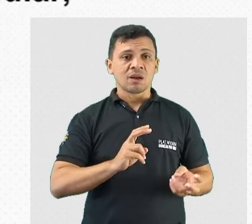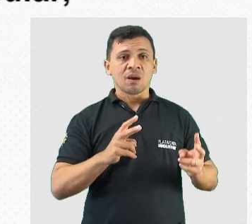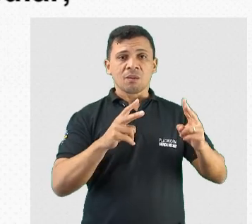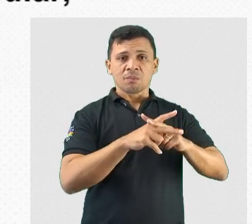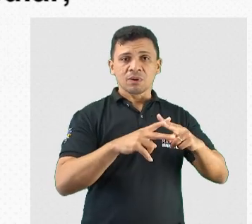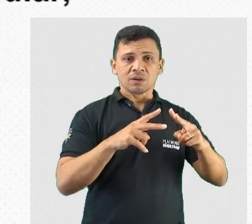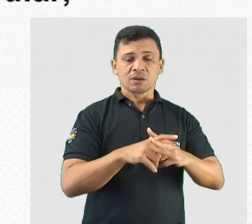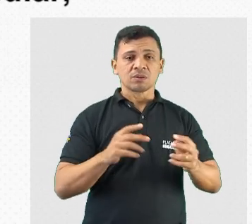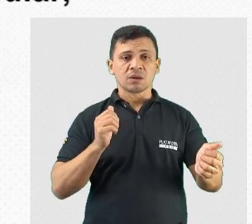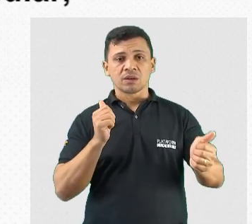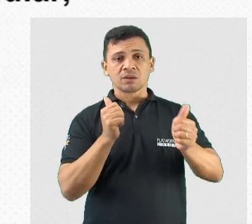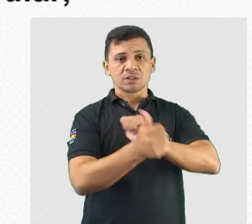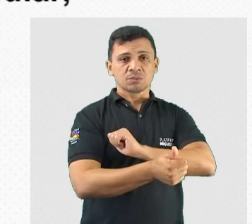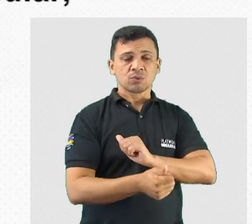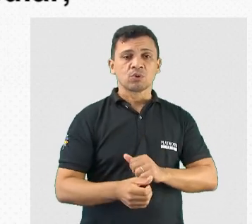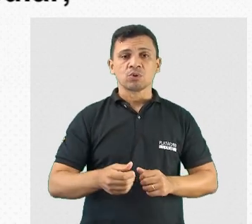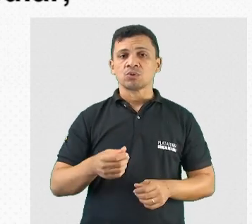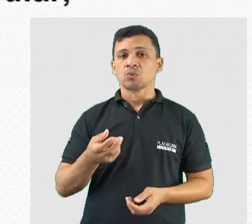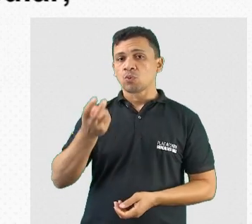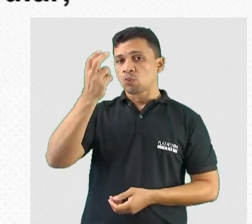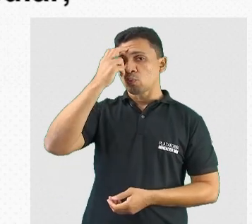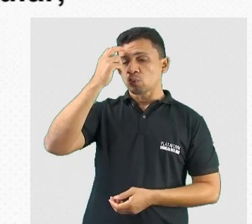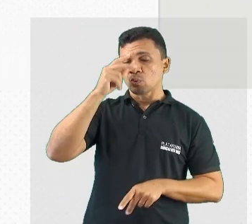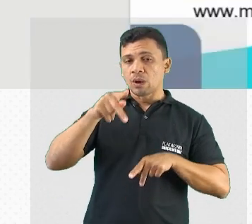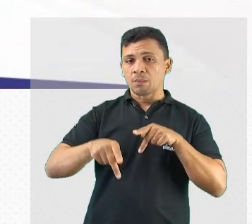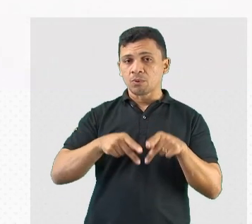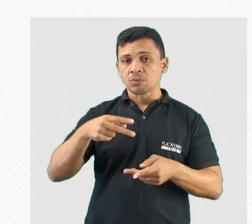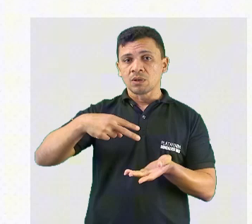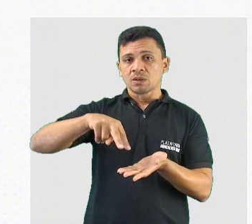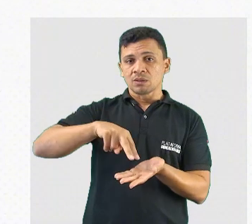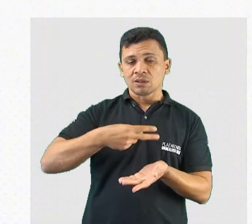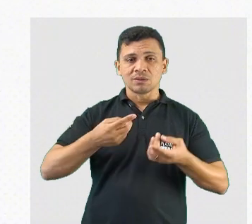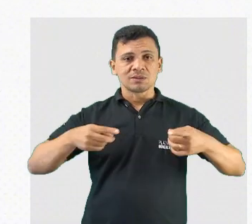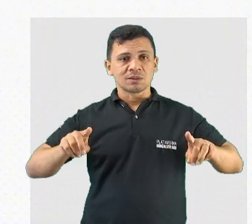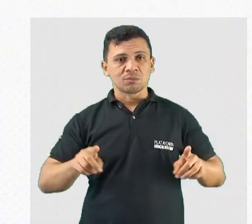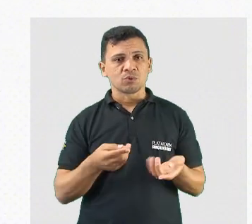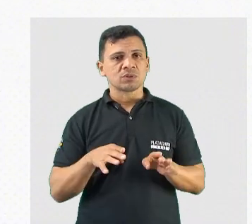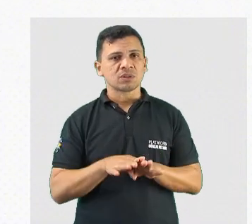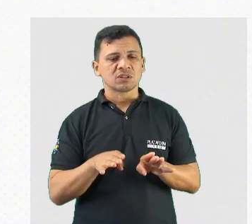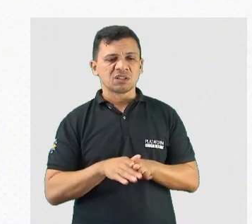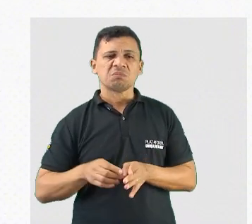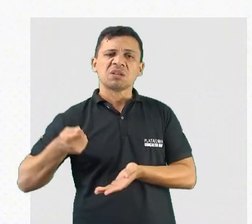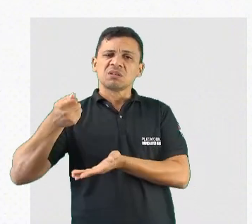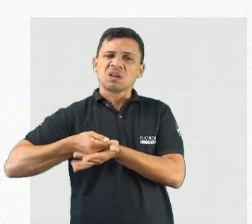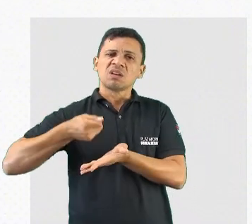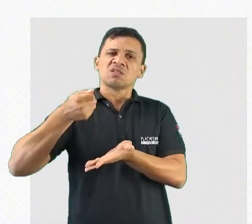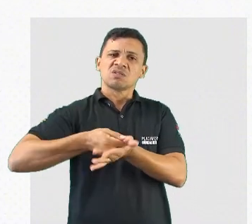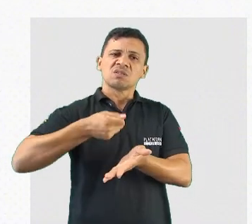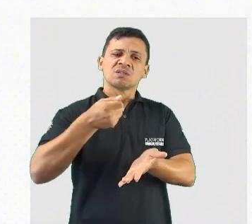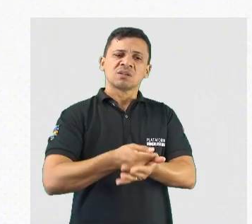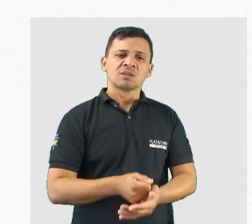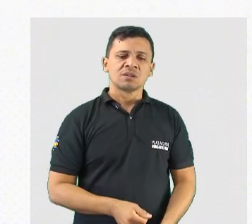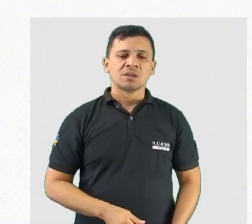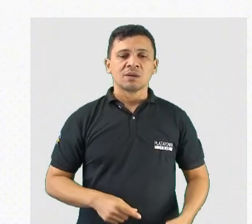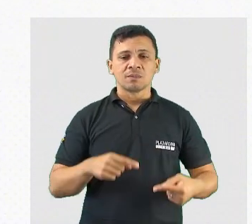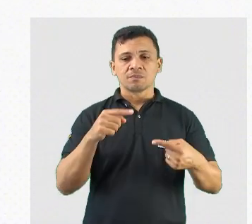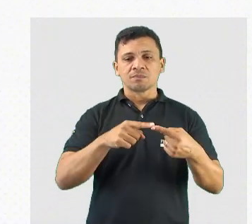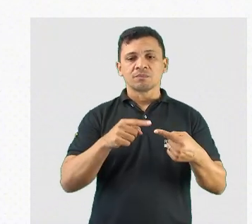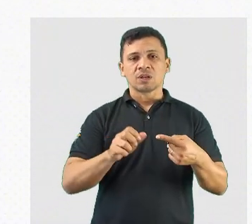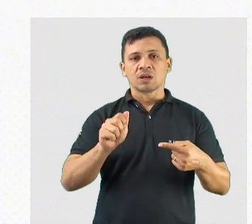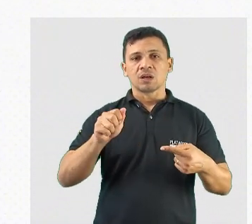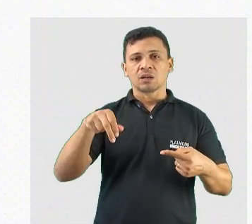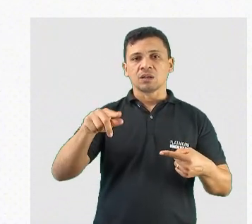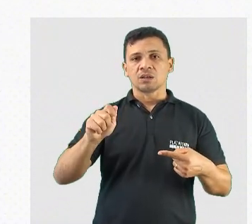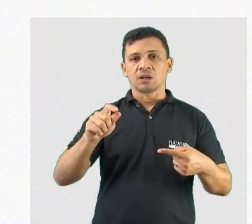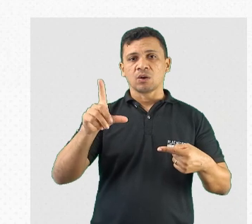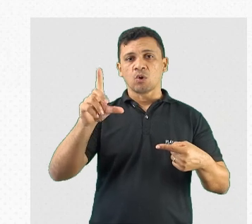cultura popular, dança, música e principalmente resistência. Você tem dois tipos de capoeira, basicamente, a capoeira de Angola